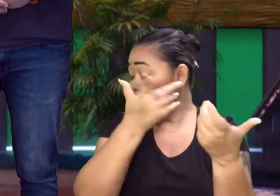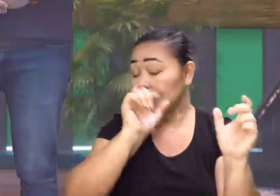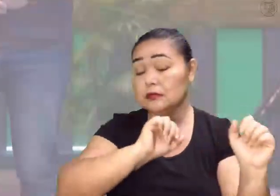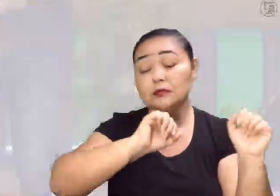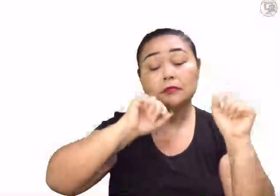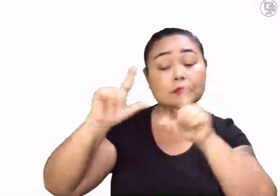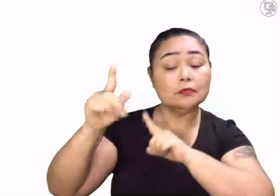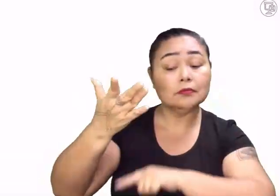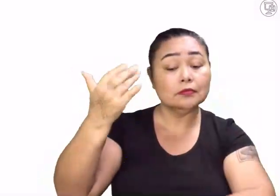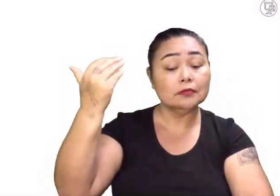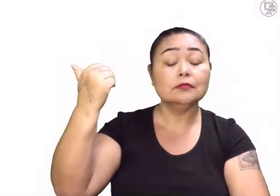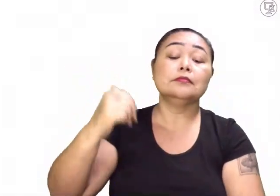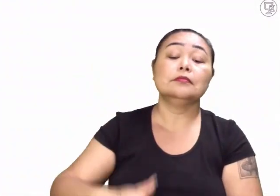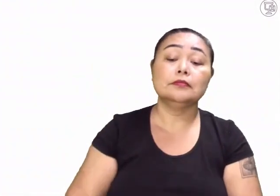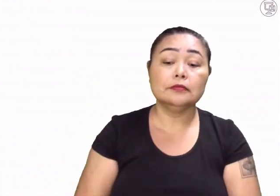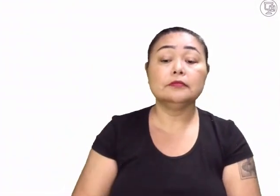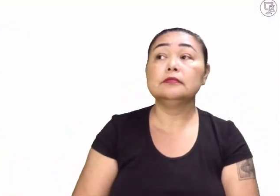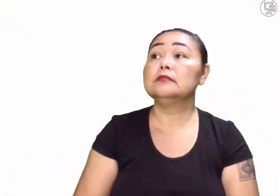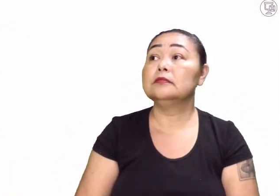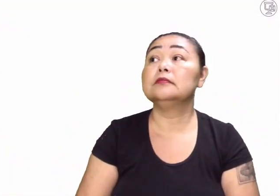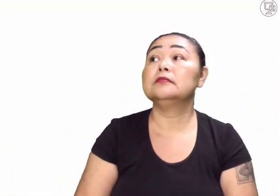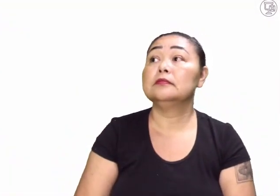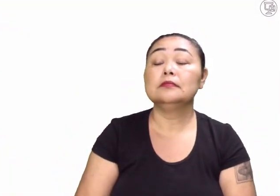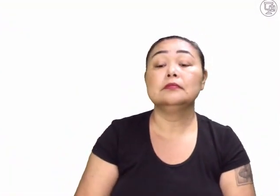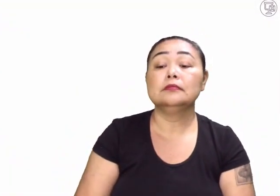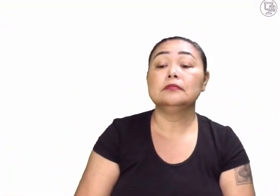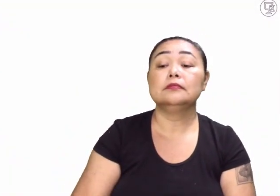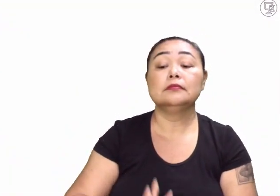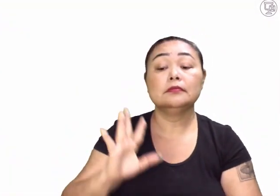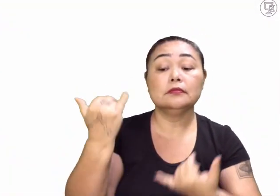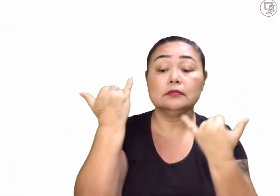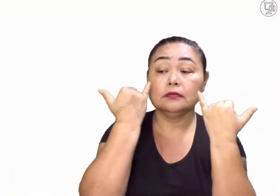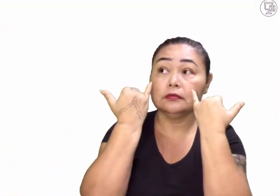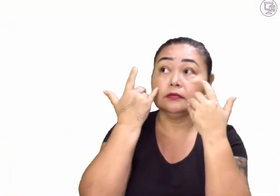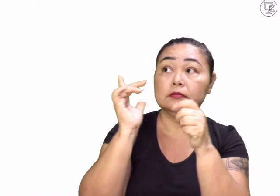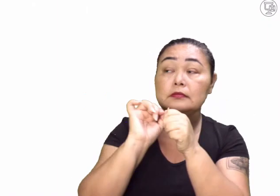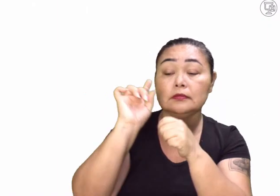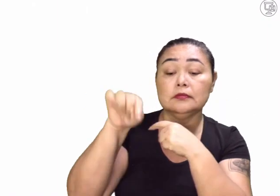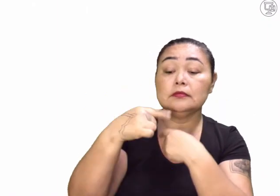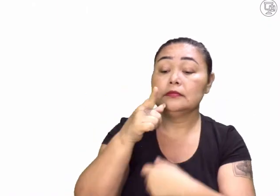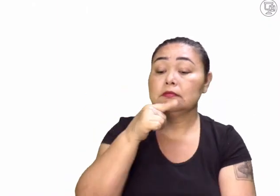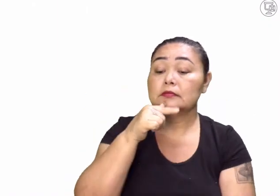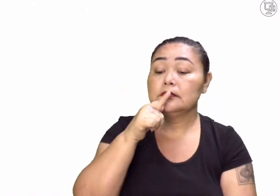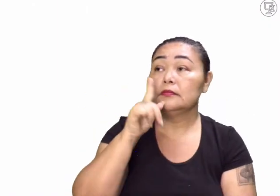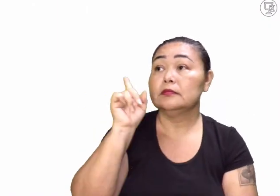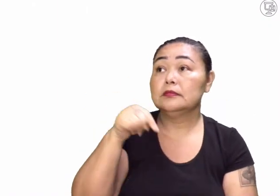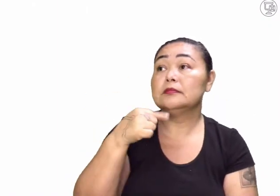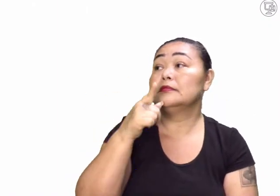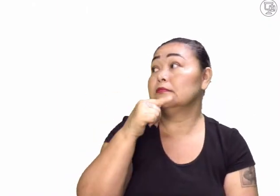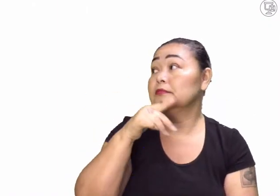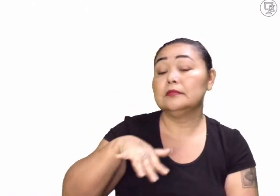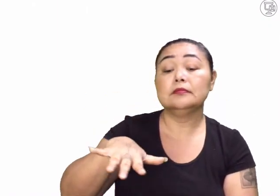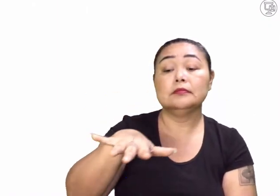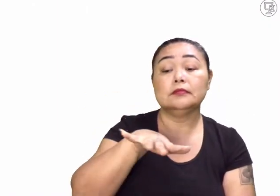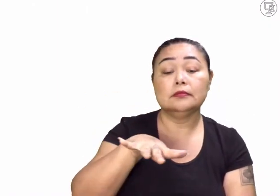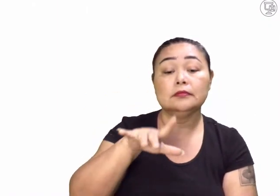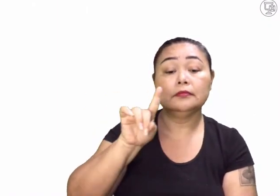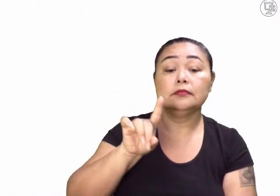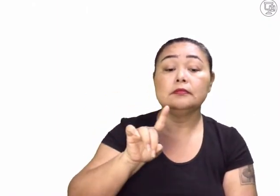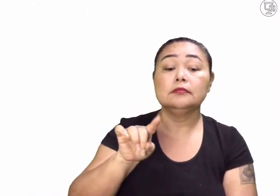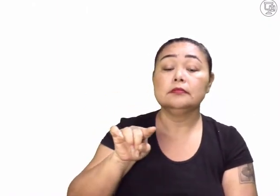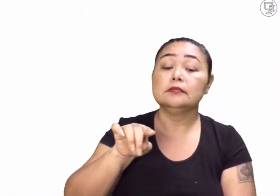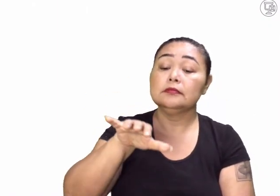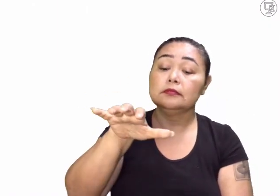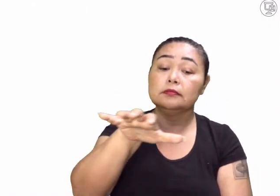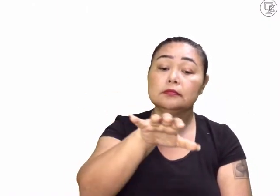vamos lá no quadro, vamos lá, meu diretor. Bora, mais informações sobre água, porque nossa aula de hoje é sobre água, que é a hidrografia,